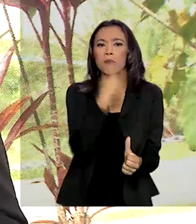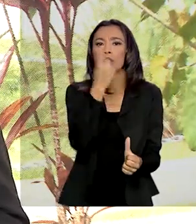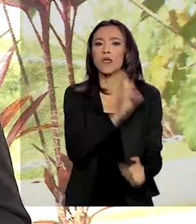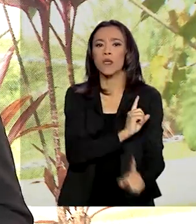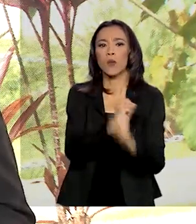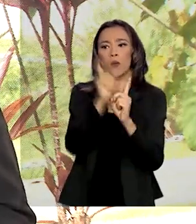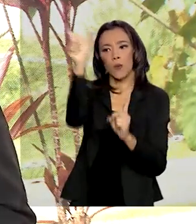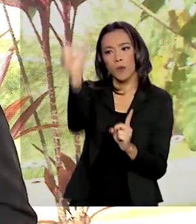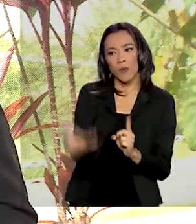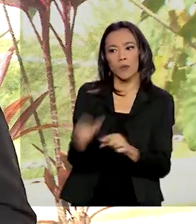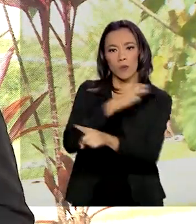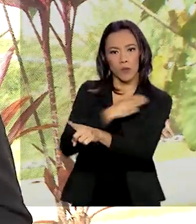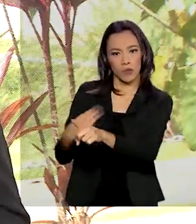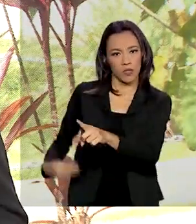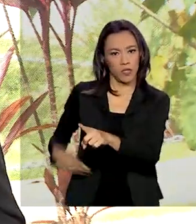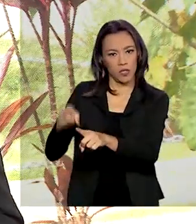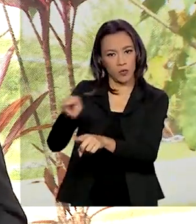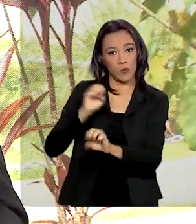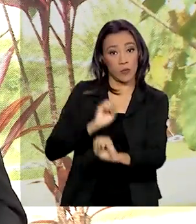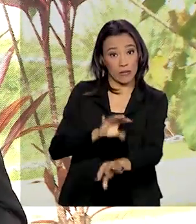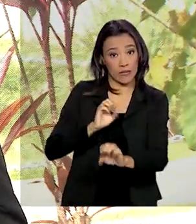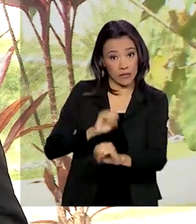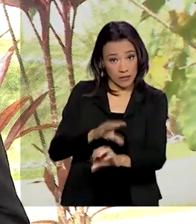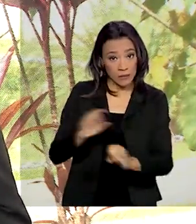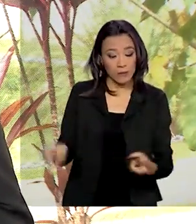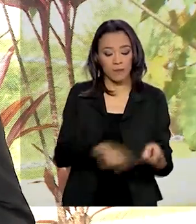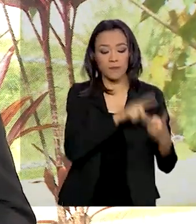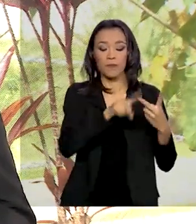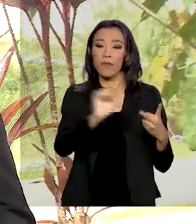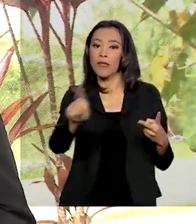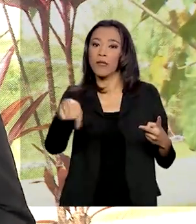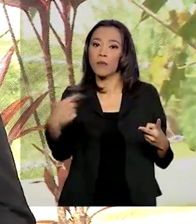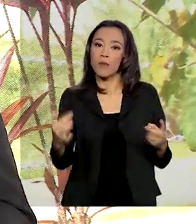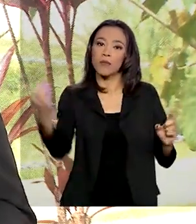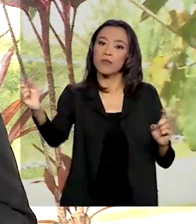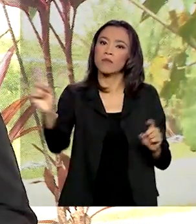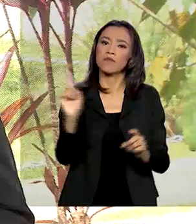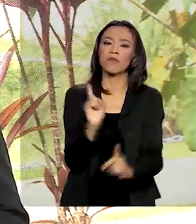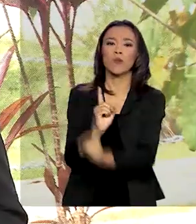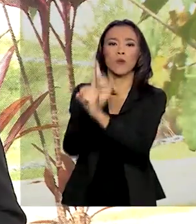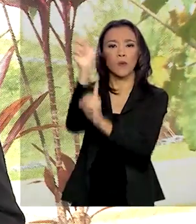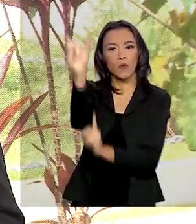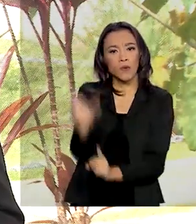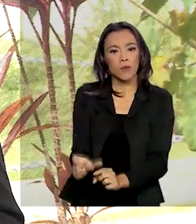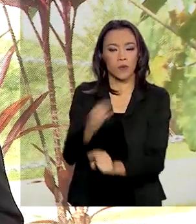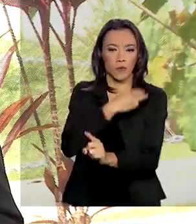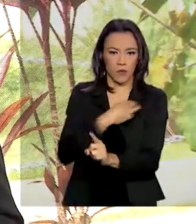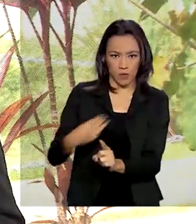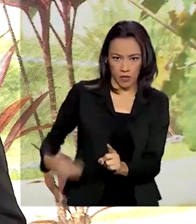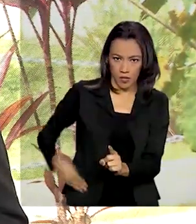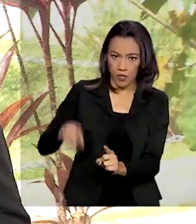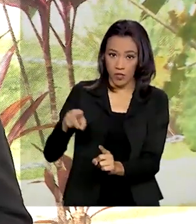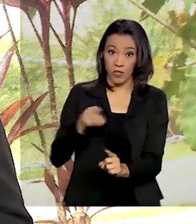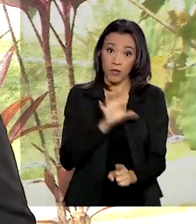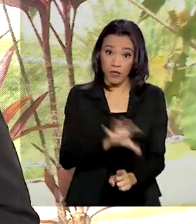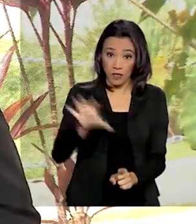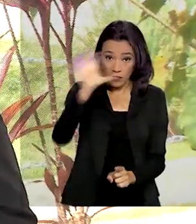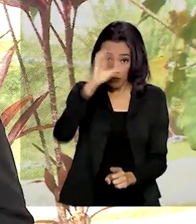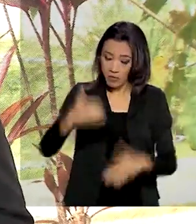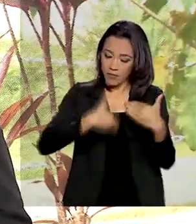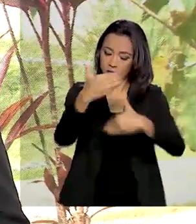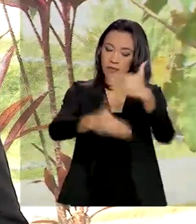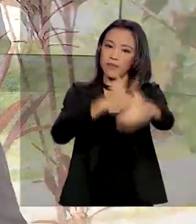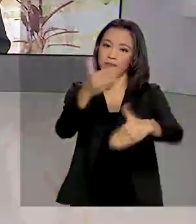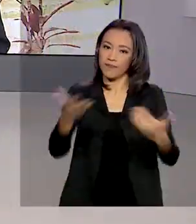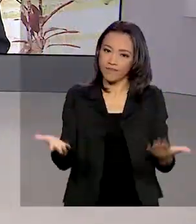com o ministro da Educação, Abraham Weintraub, e na sequência, com o ministro do Desenvolvimento Regional, o Rogério Marinho. Renato, com